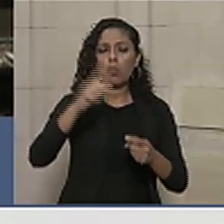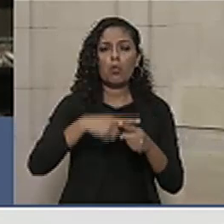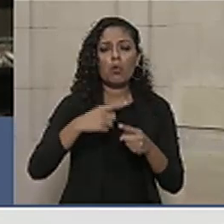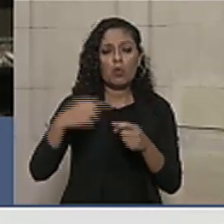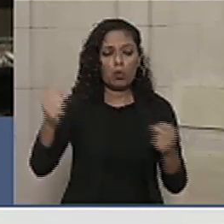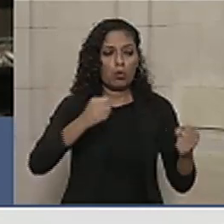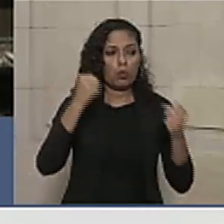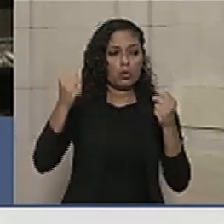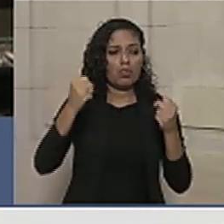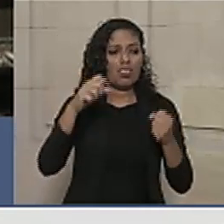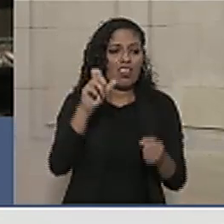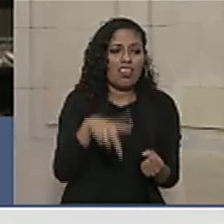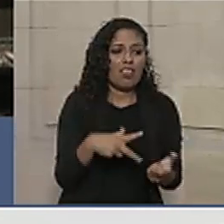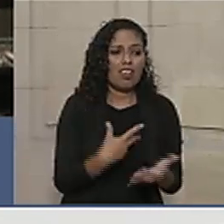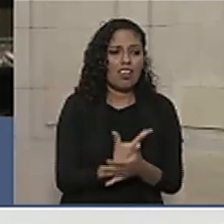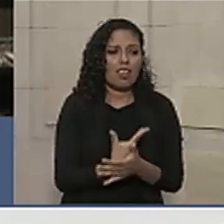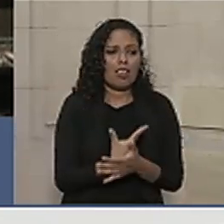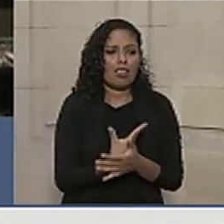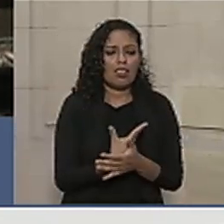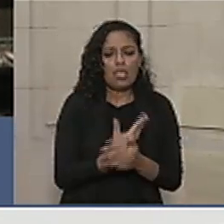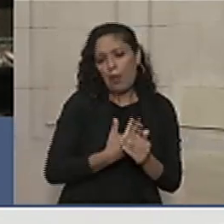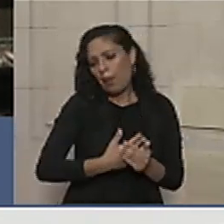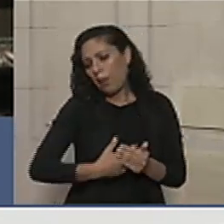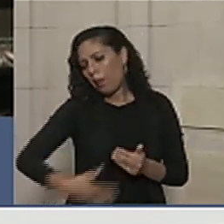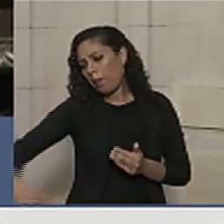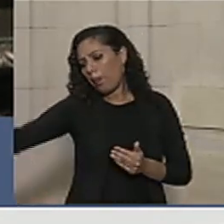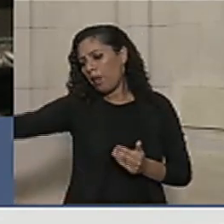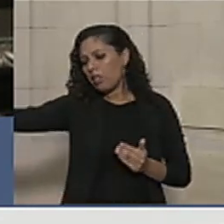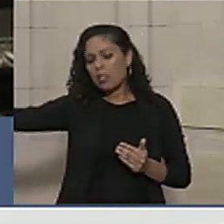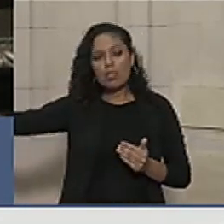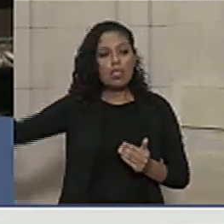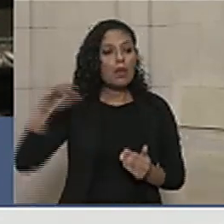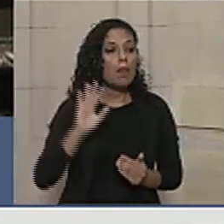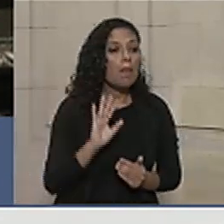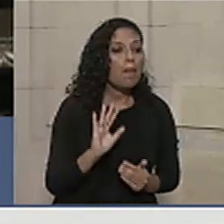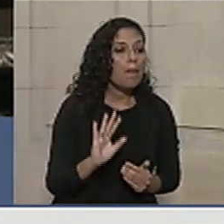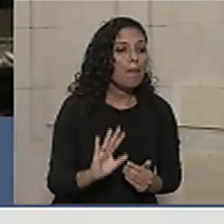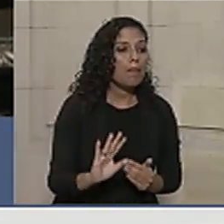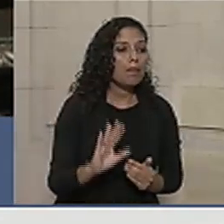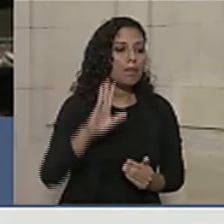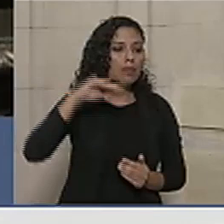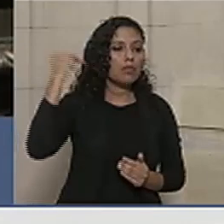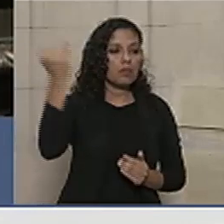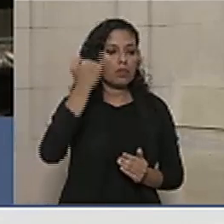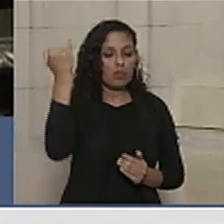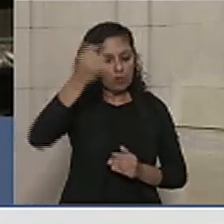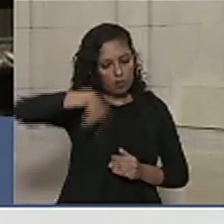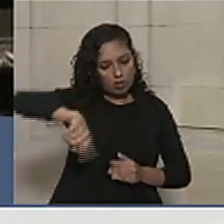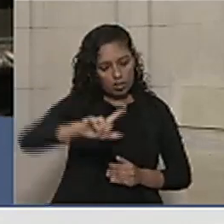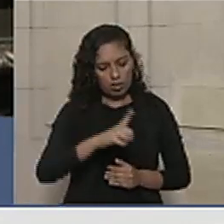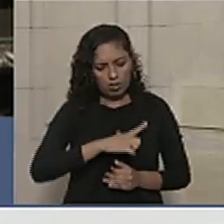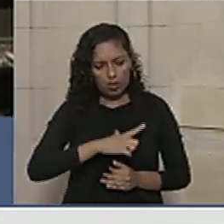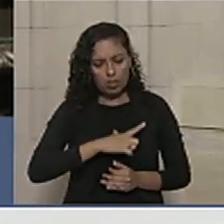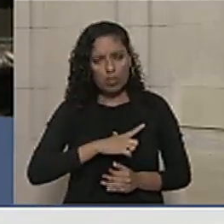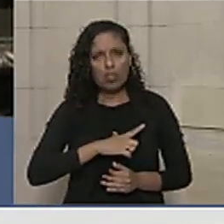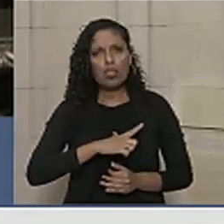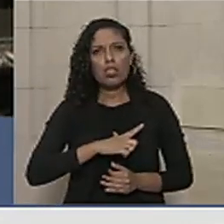poder é efêmero, ele passa. Mas é importante que nós